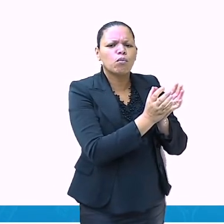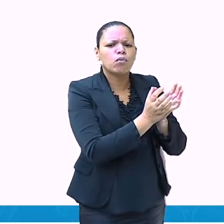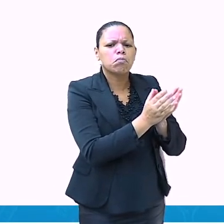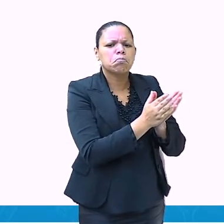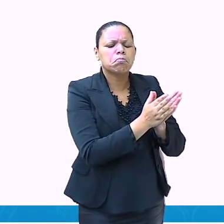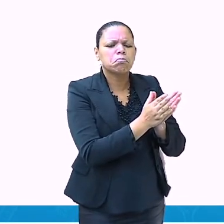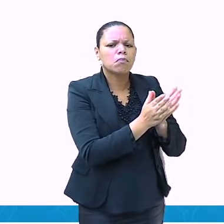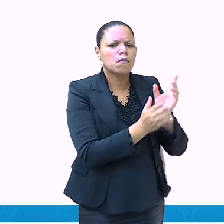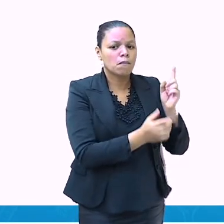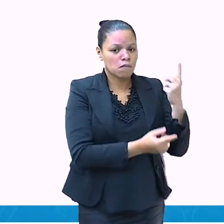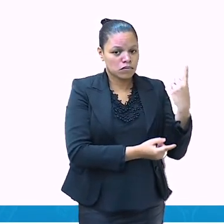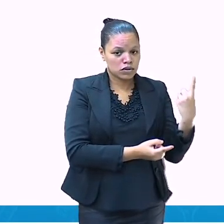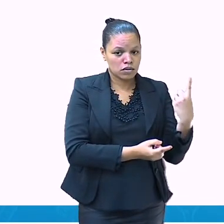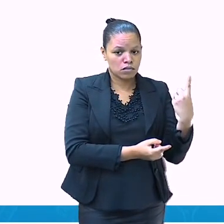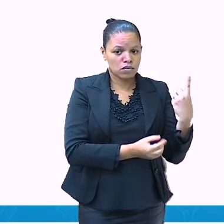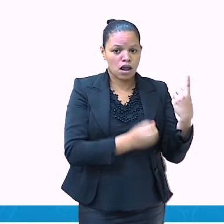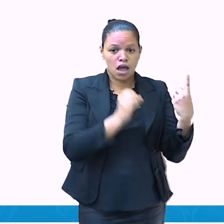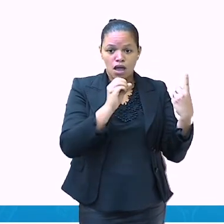Tente lembrar.